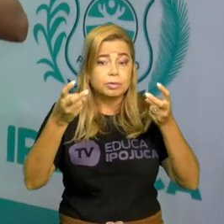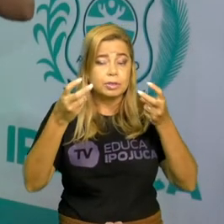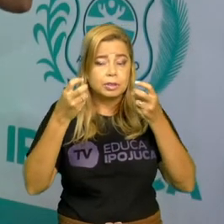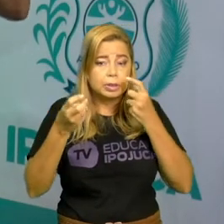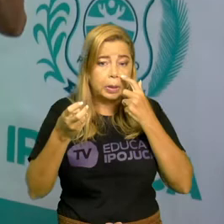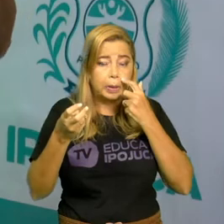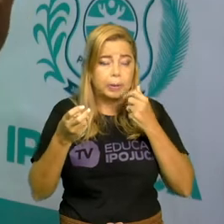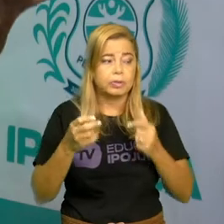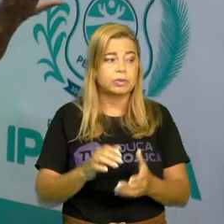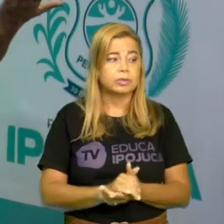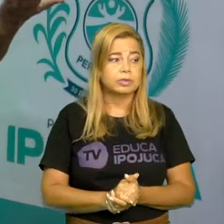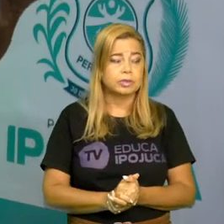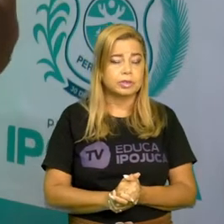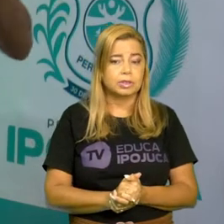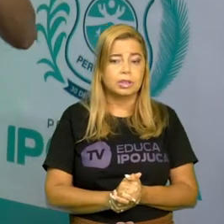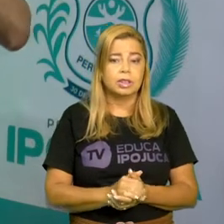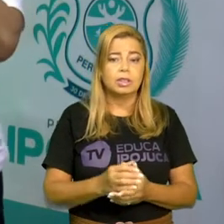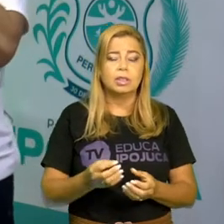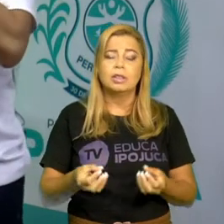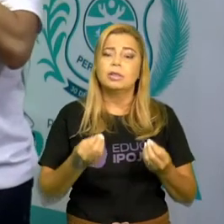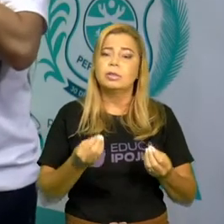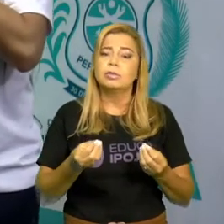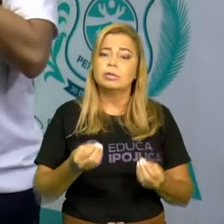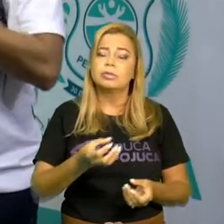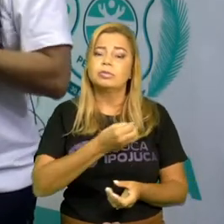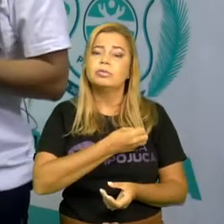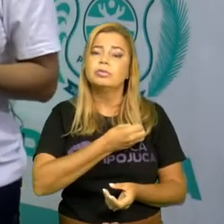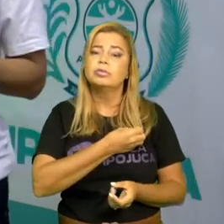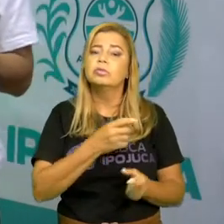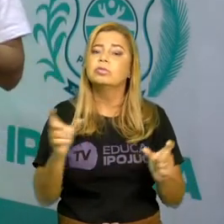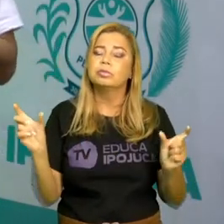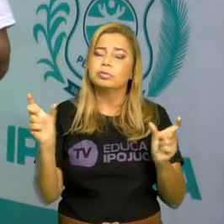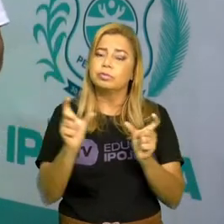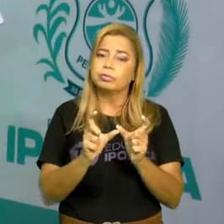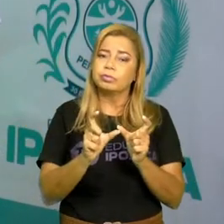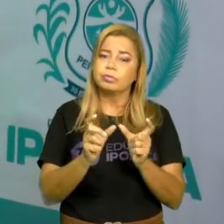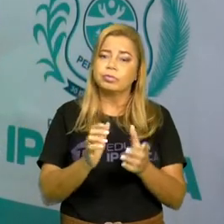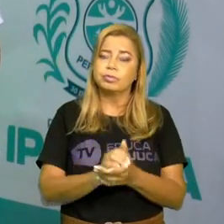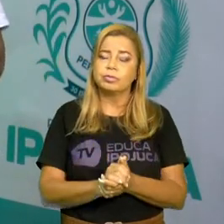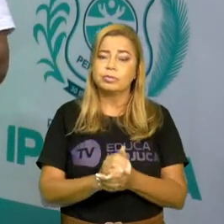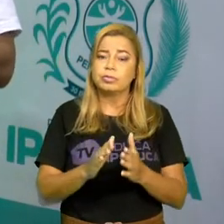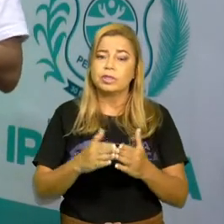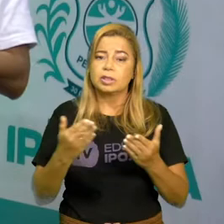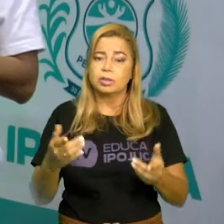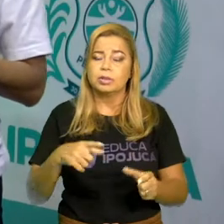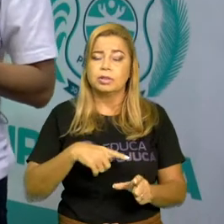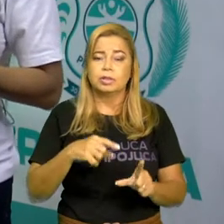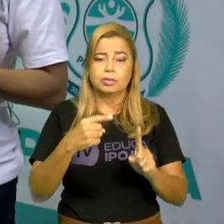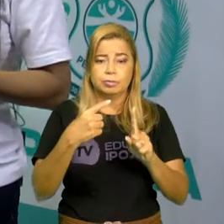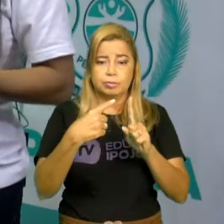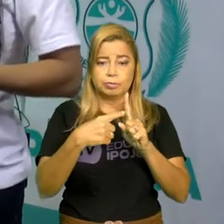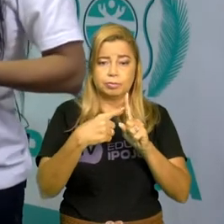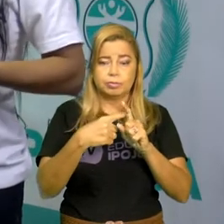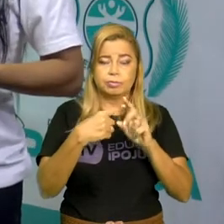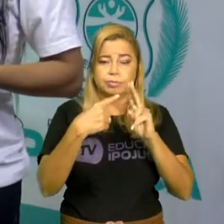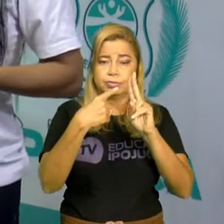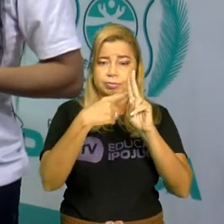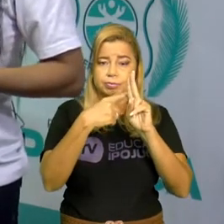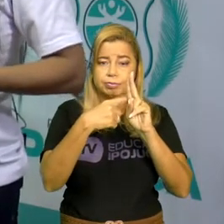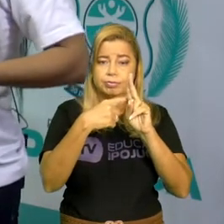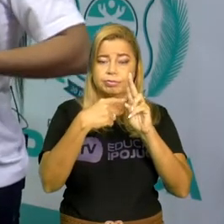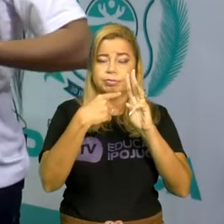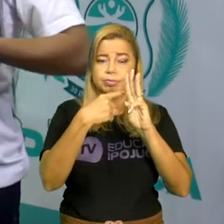nosso número é composto como a gente aprendeu na aula passada nós temos unidade dezena